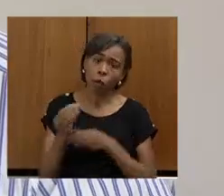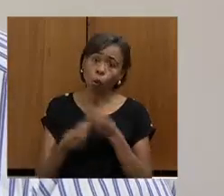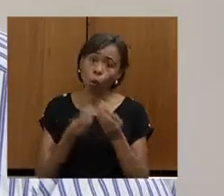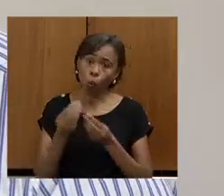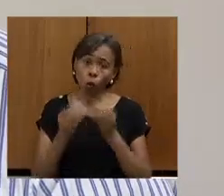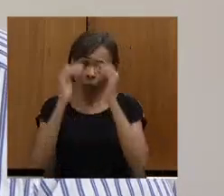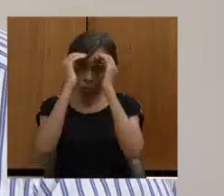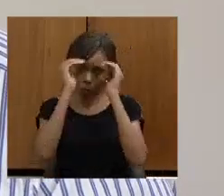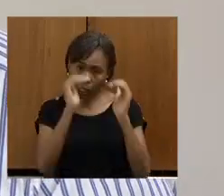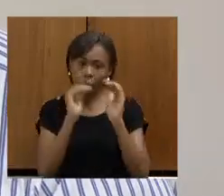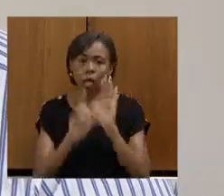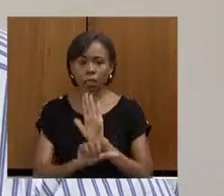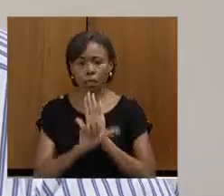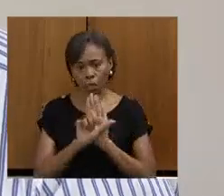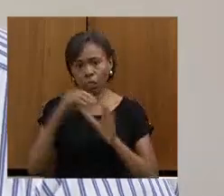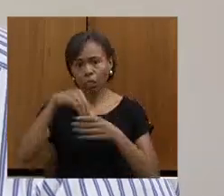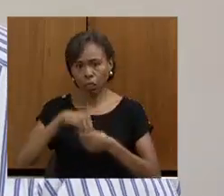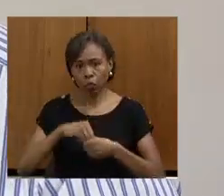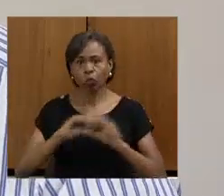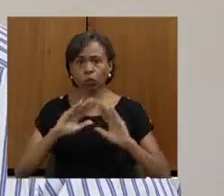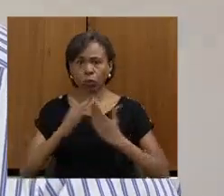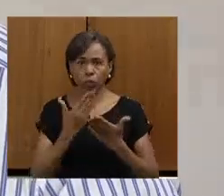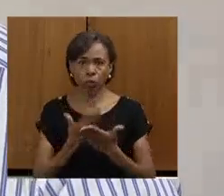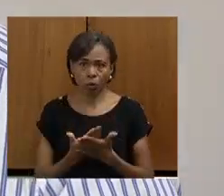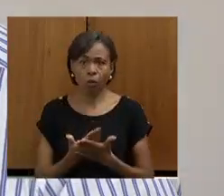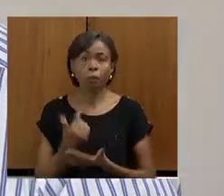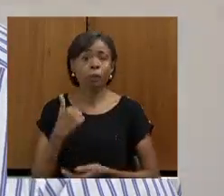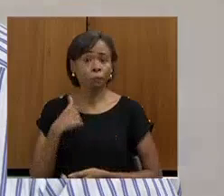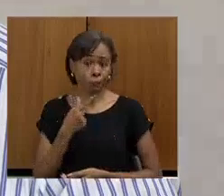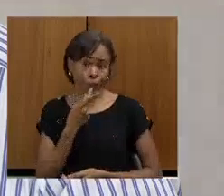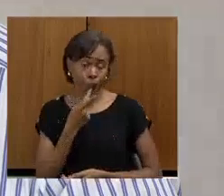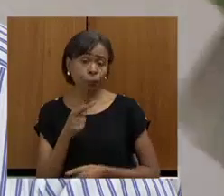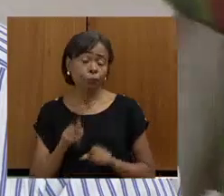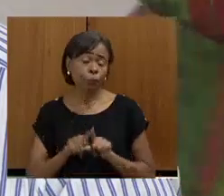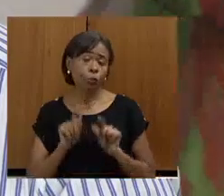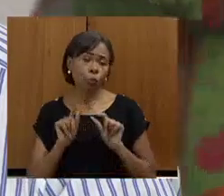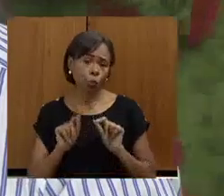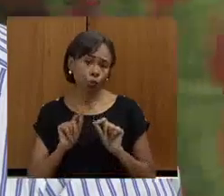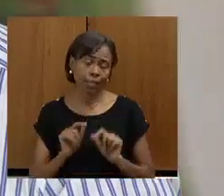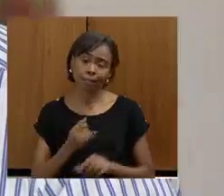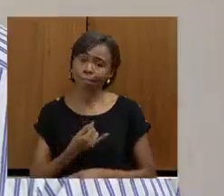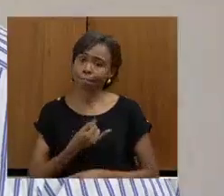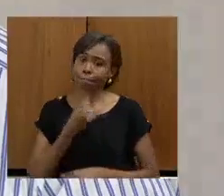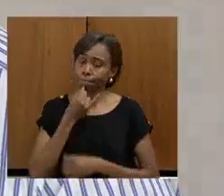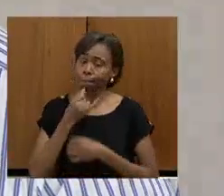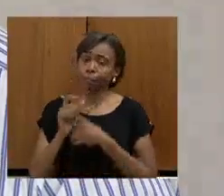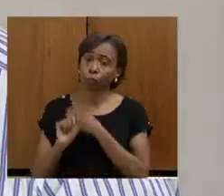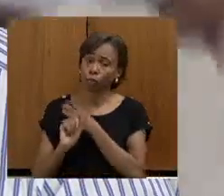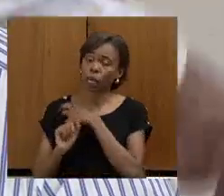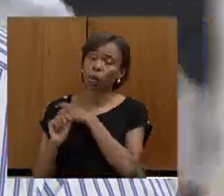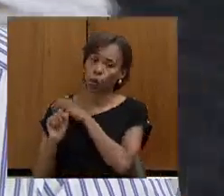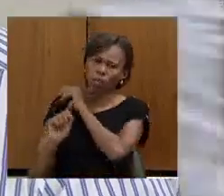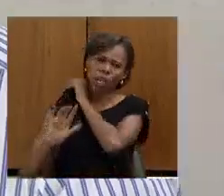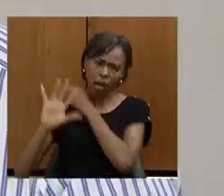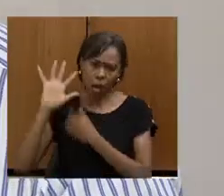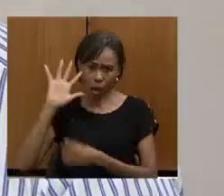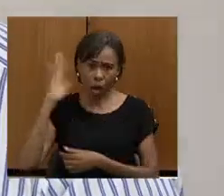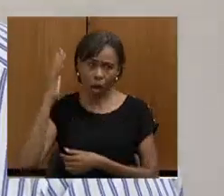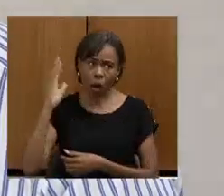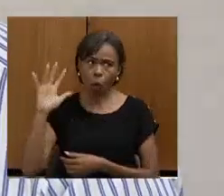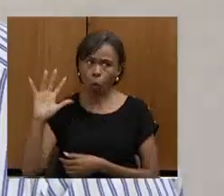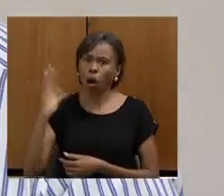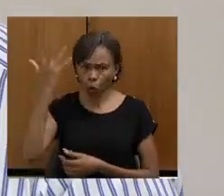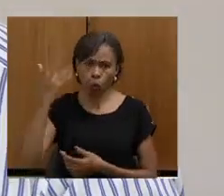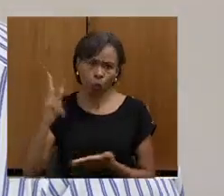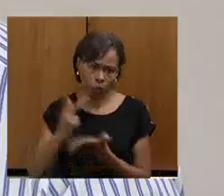legislações dentro da escola. E eu ressalto aqui que, infelizmente, esse caso ou outros